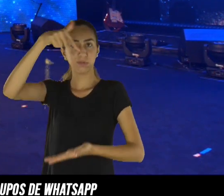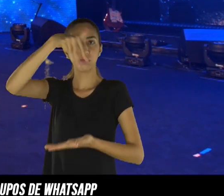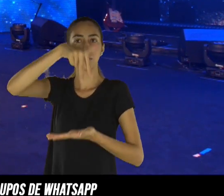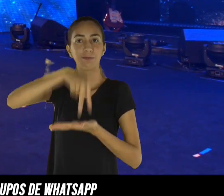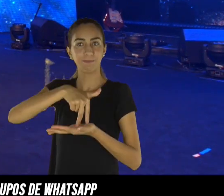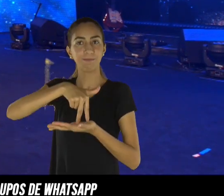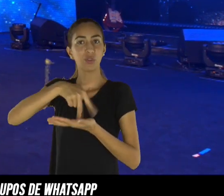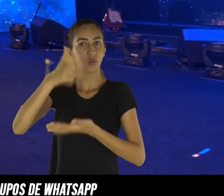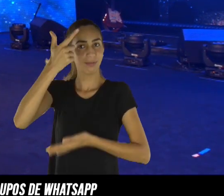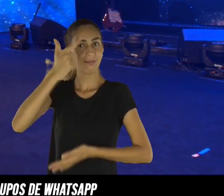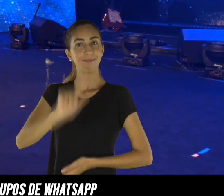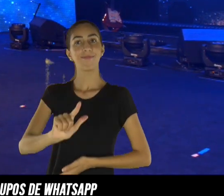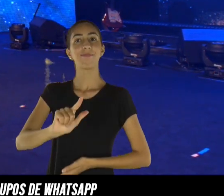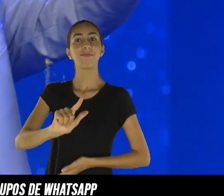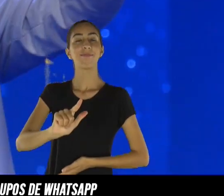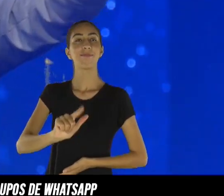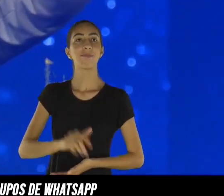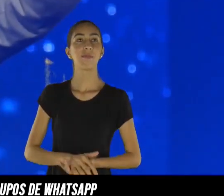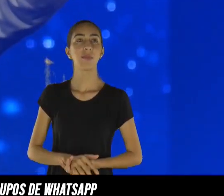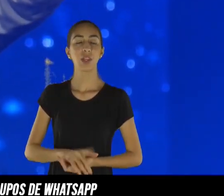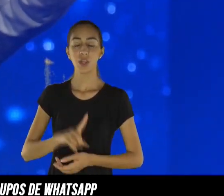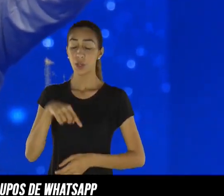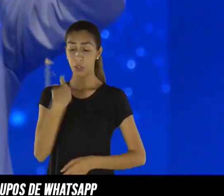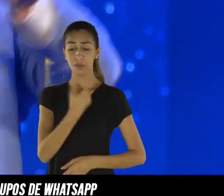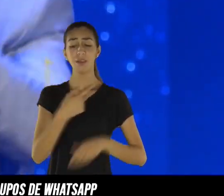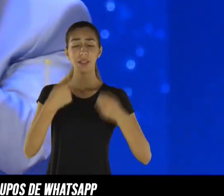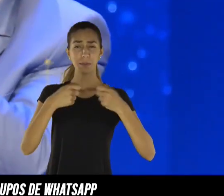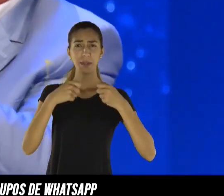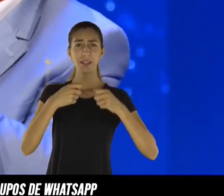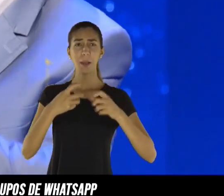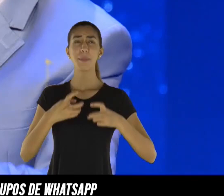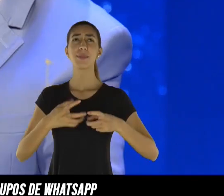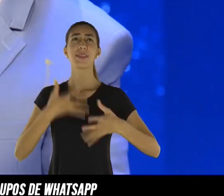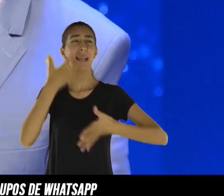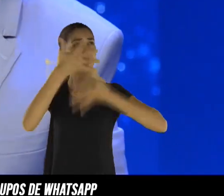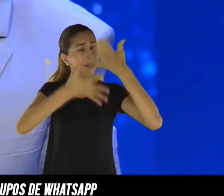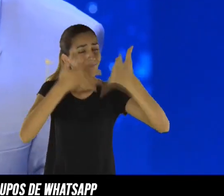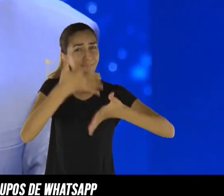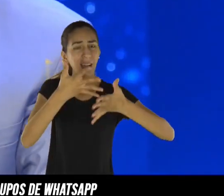não. Clamar Maranata. É um